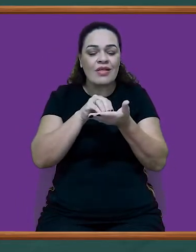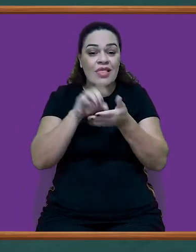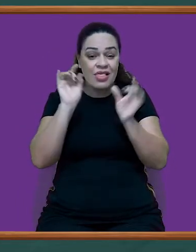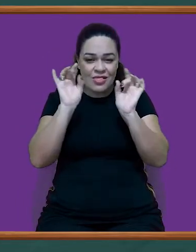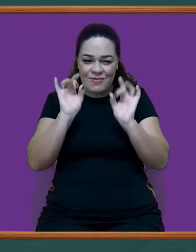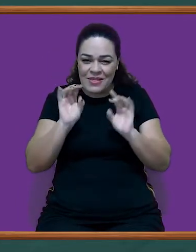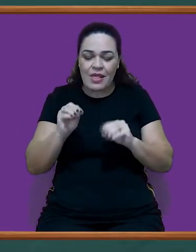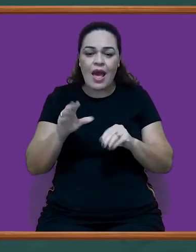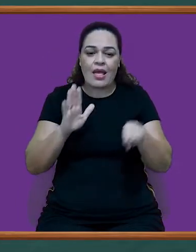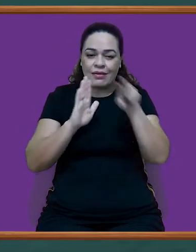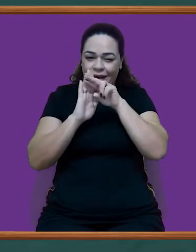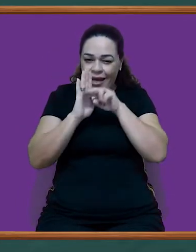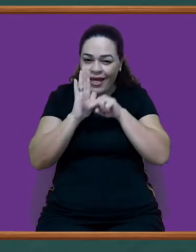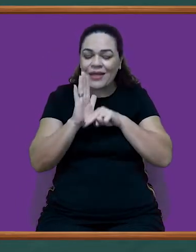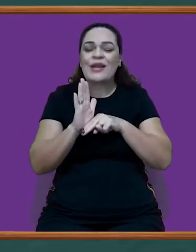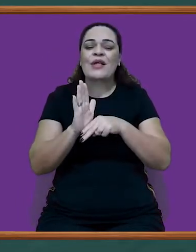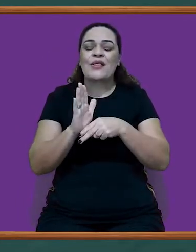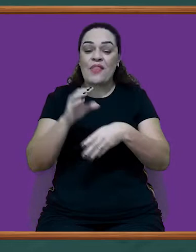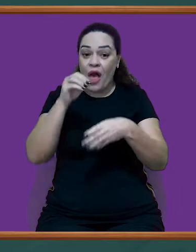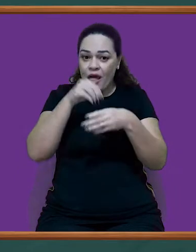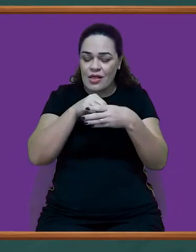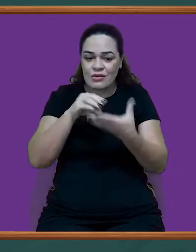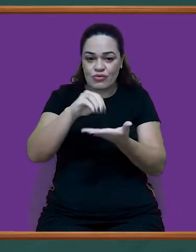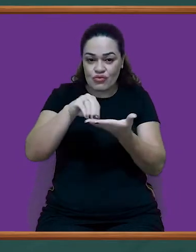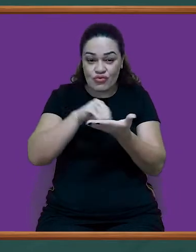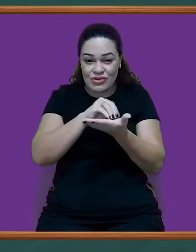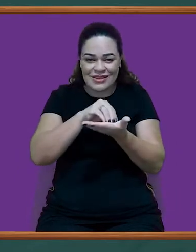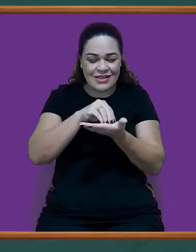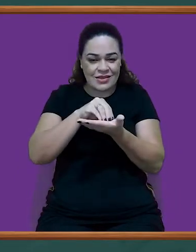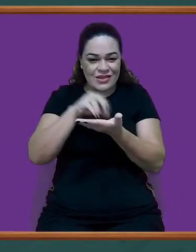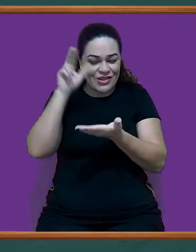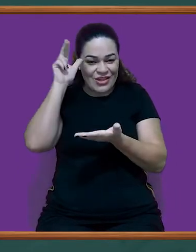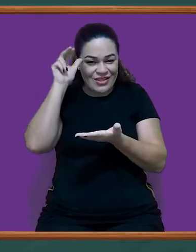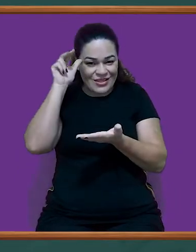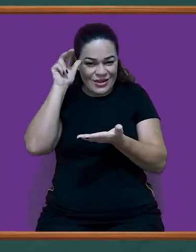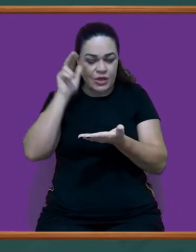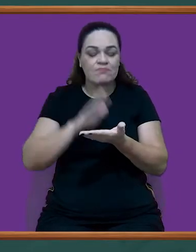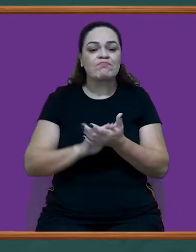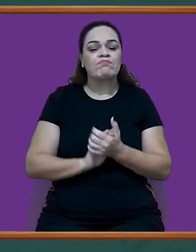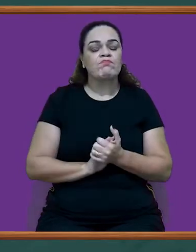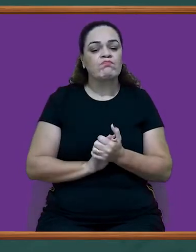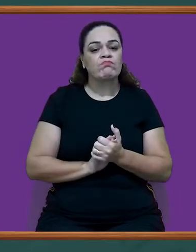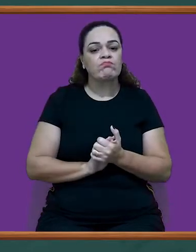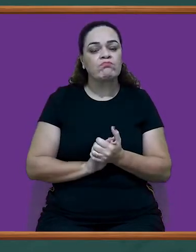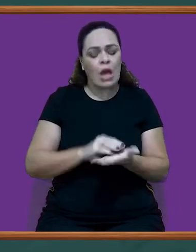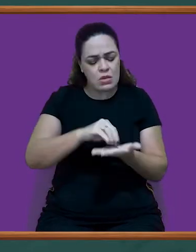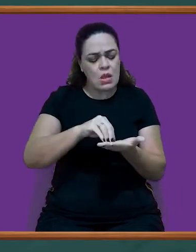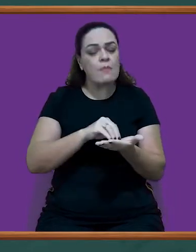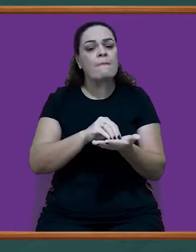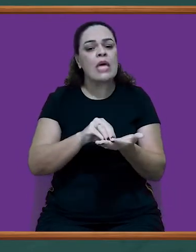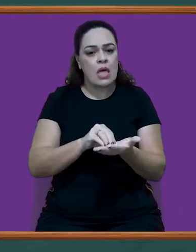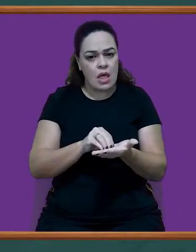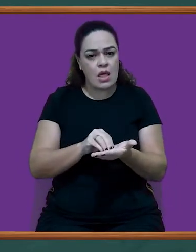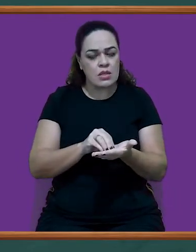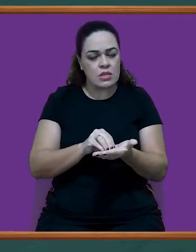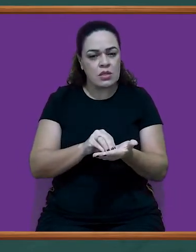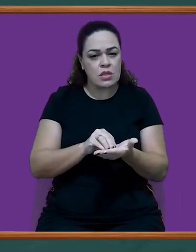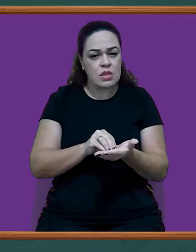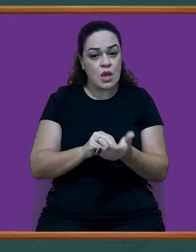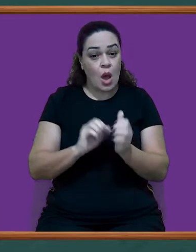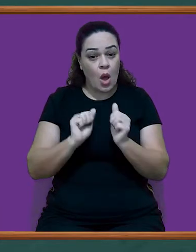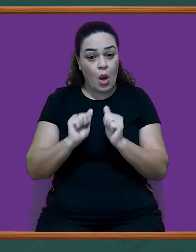xadrez movimento especiais no xadrez são movimentos que as peças realizam que são diferentes